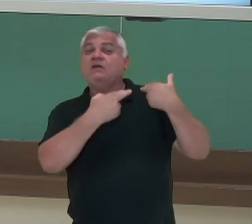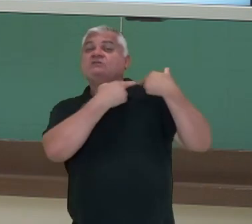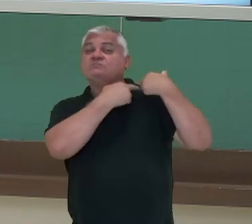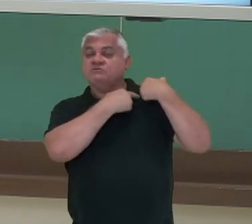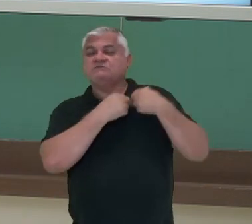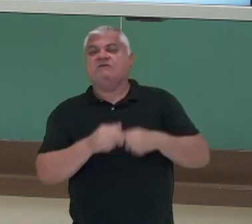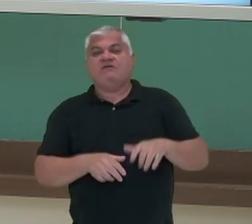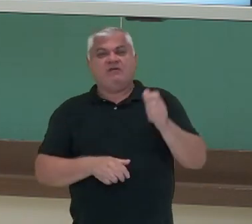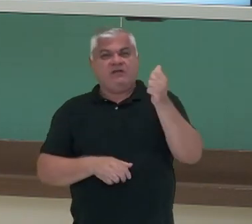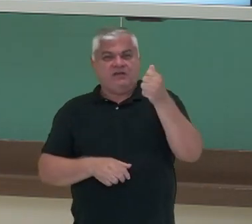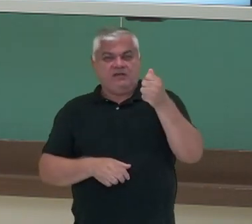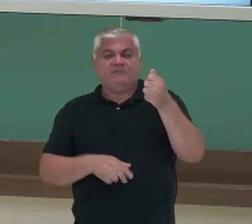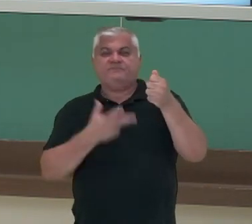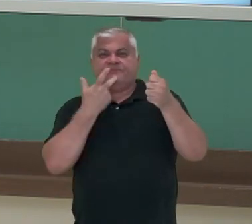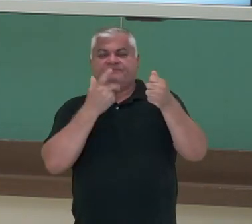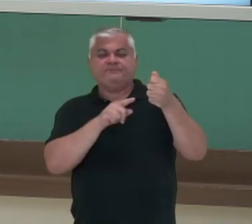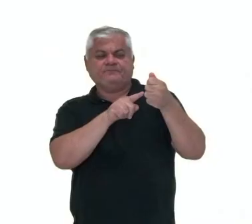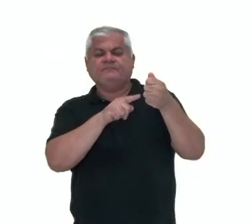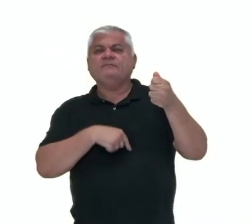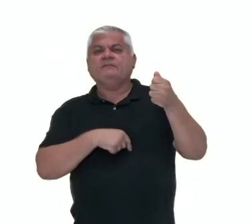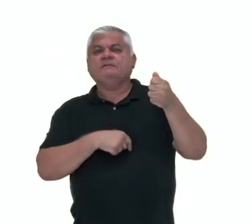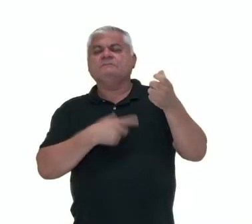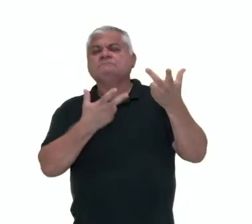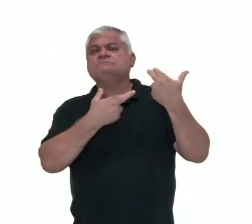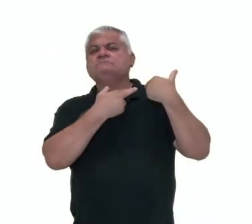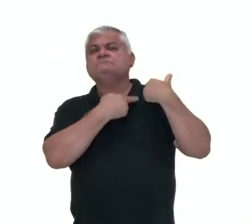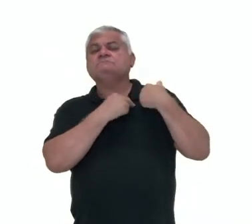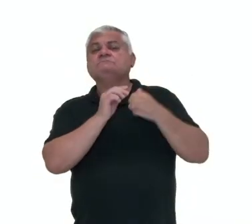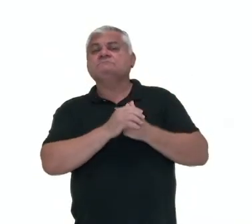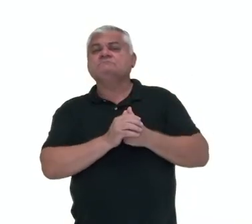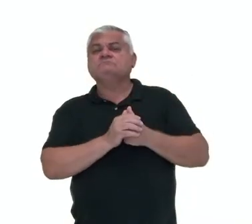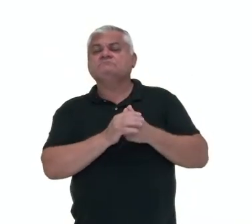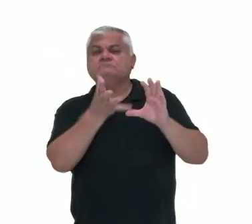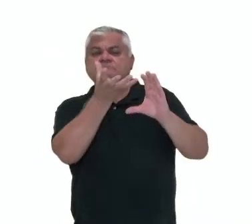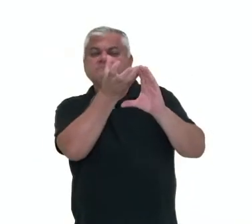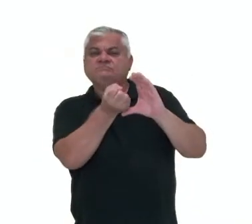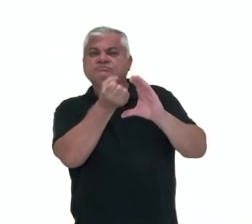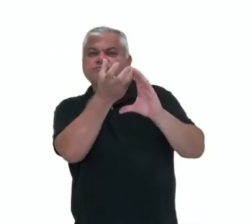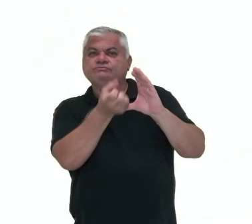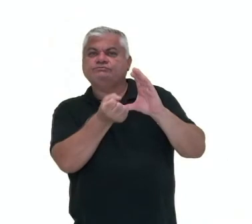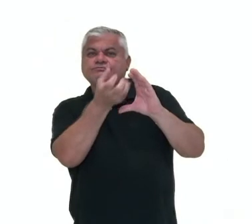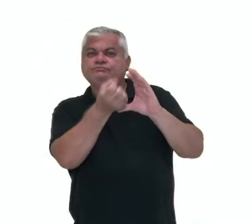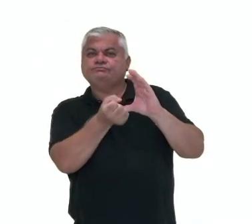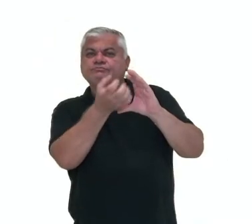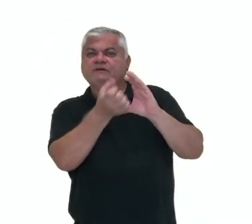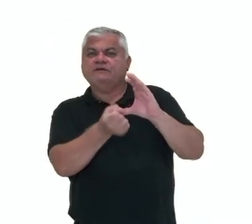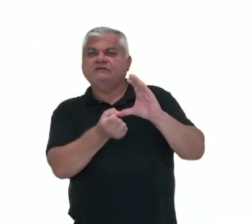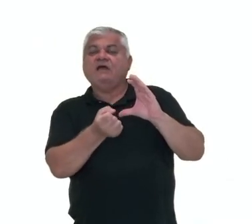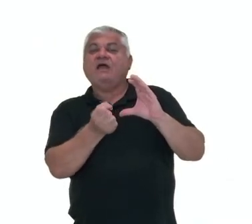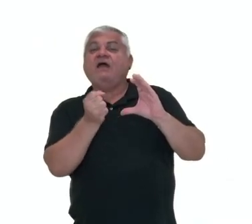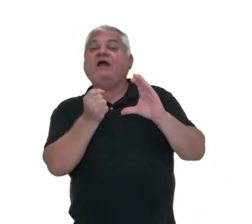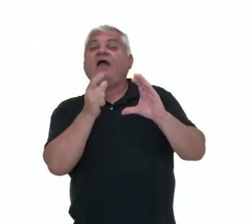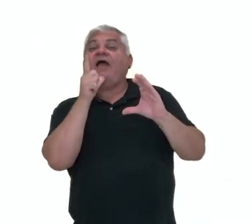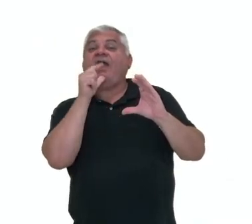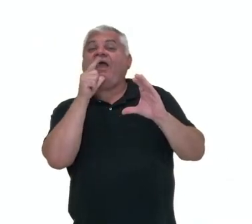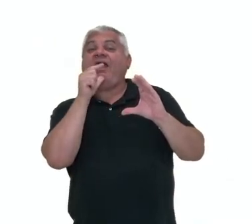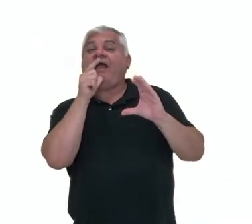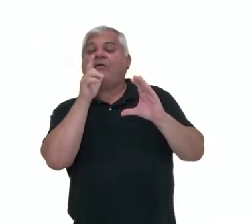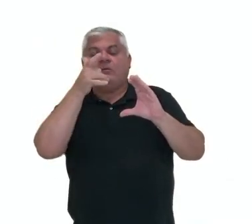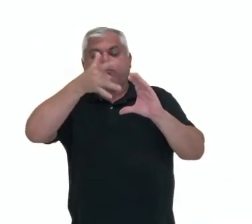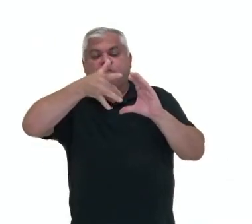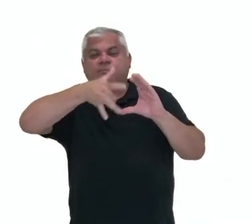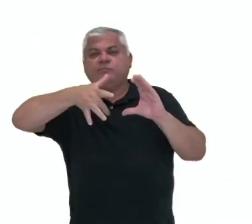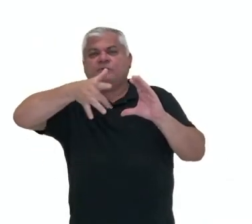seguintes funções. Letra A, responsável por receber e armazenar temporariamente